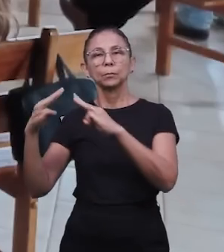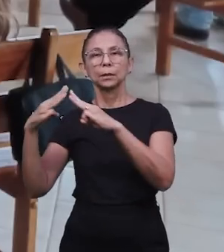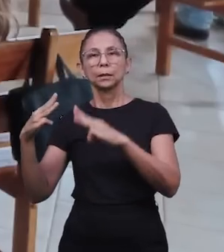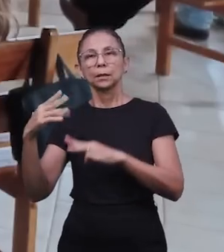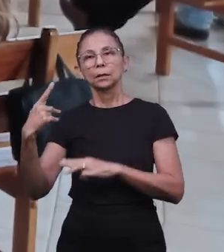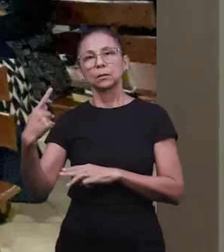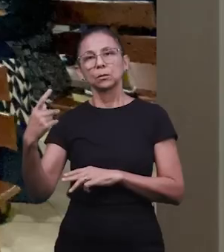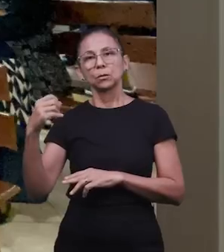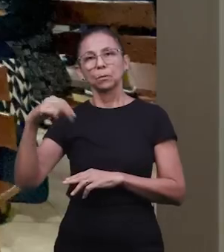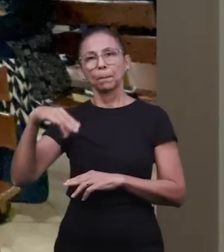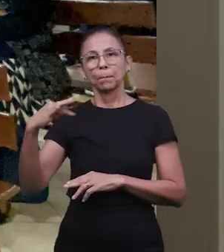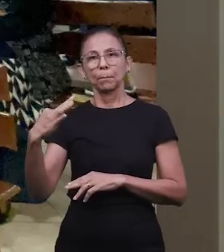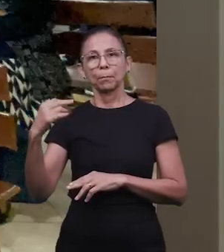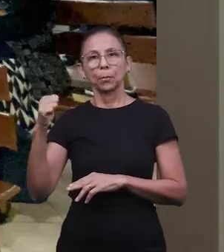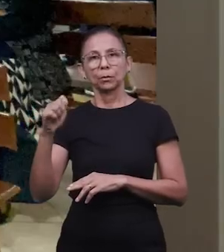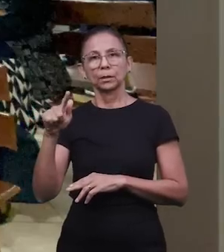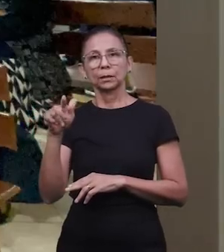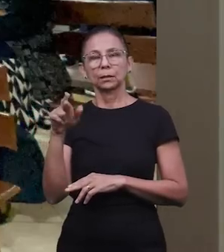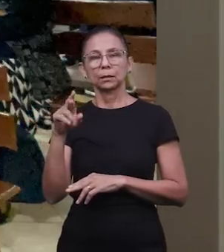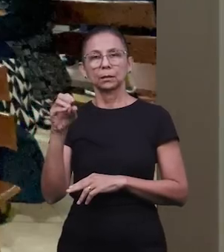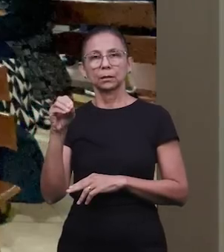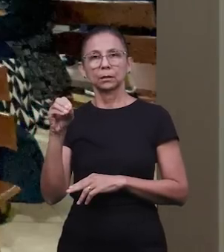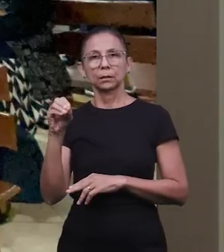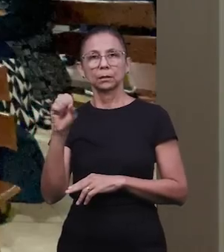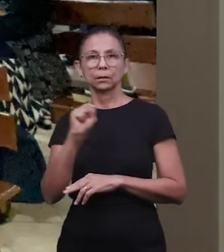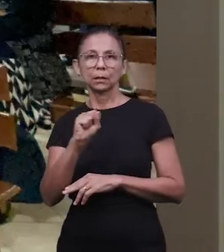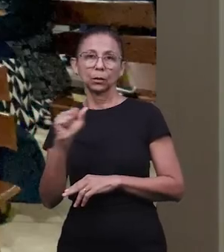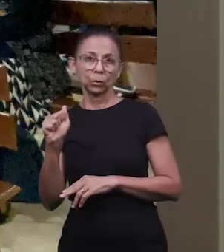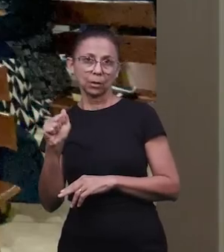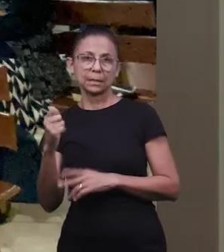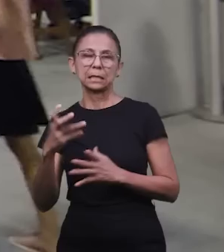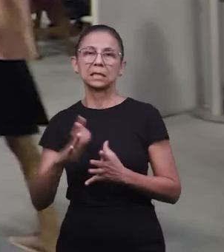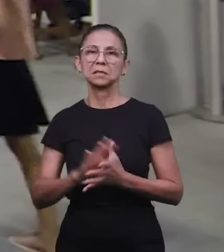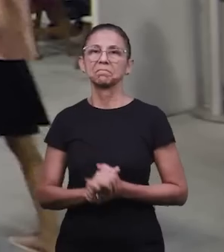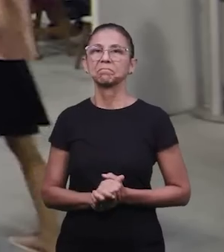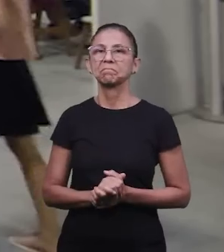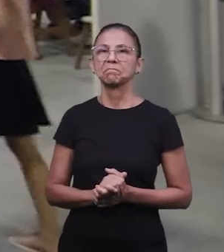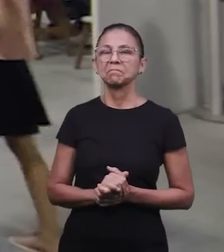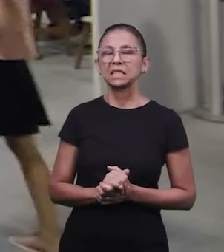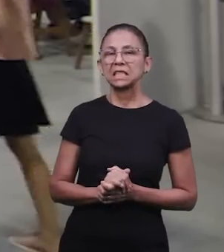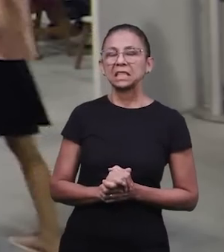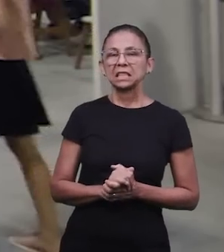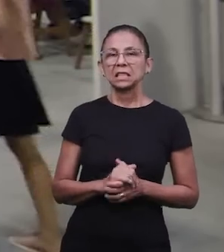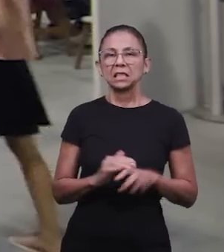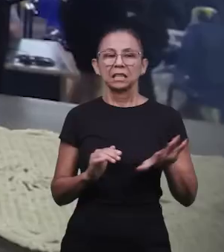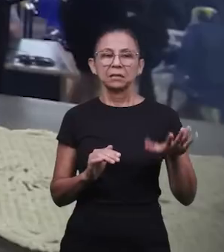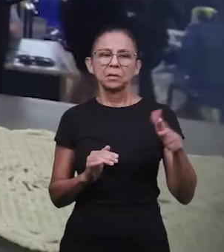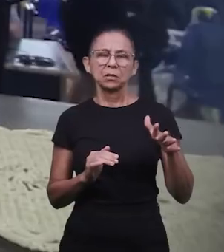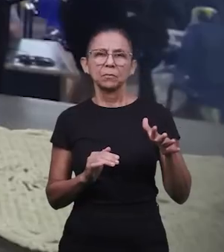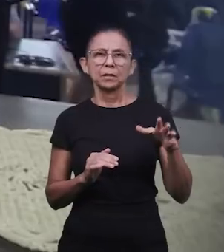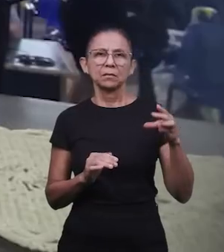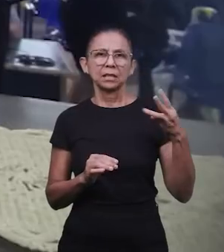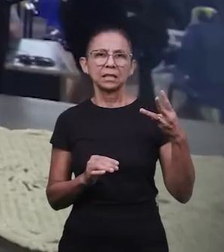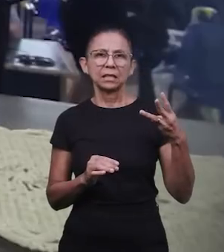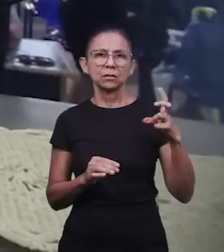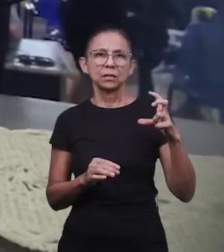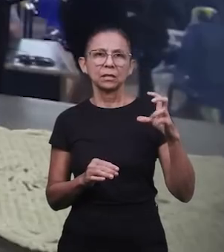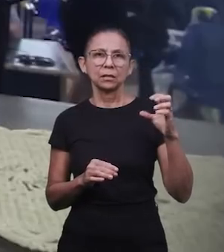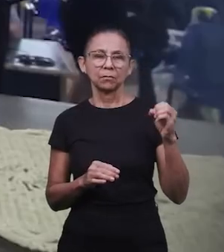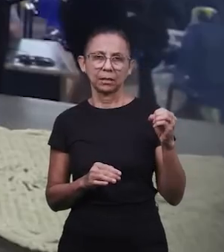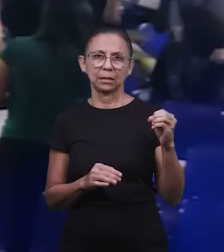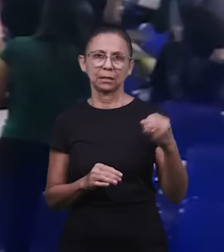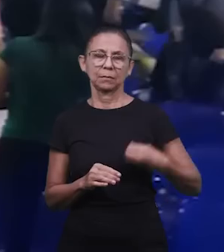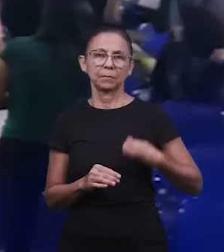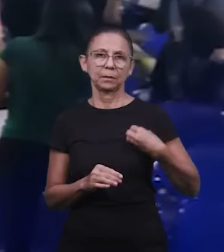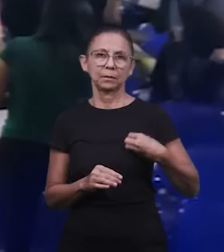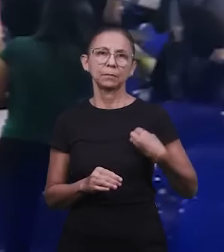participantes neste seminário. E ainda em Curitiba estávamos ali com aproximadamente 350 participantes,